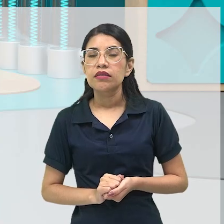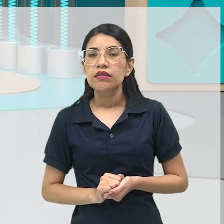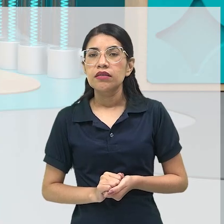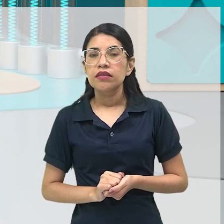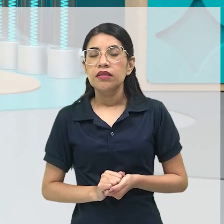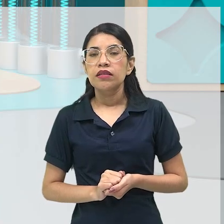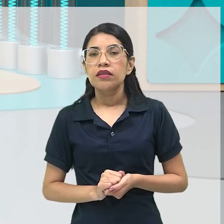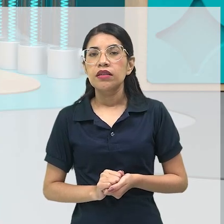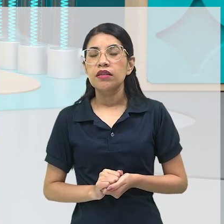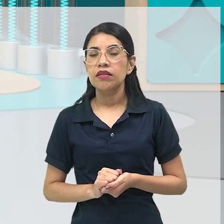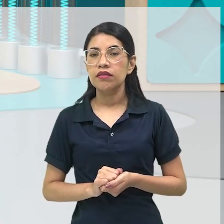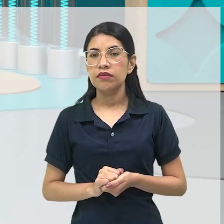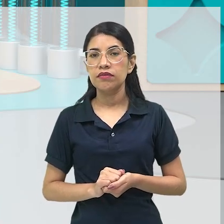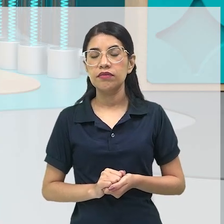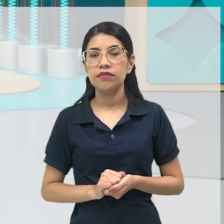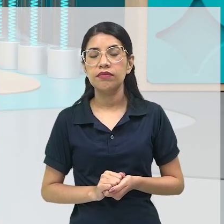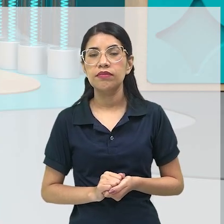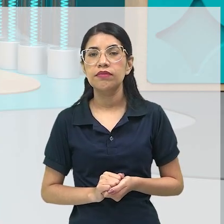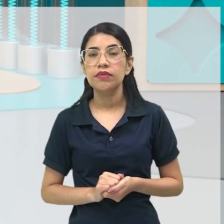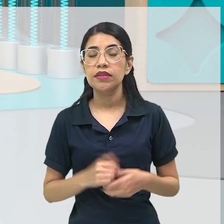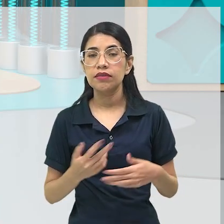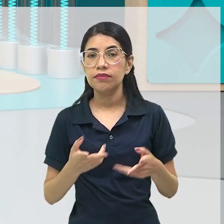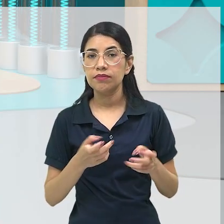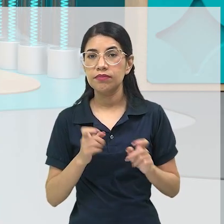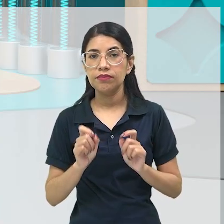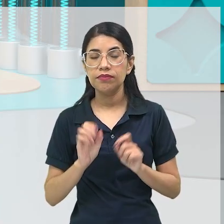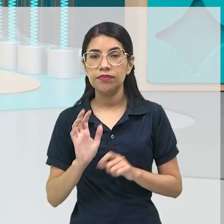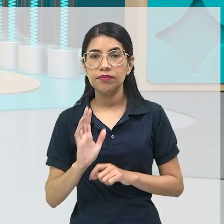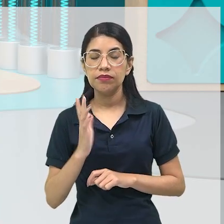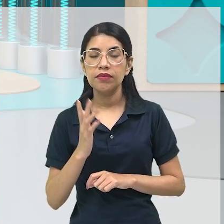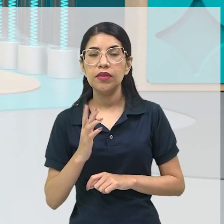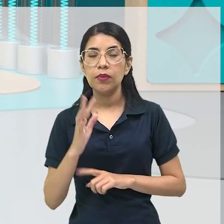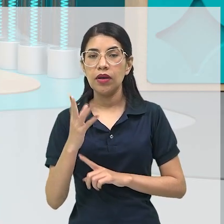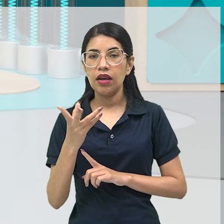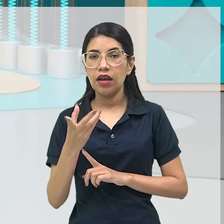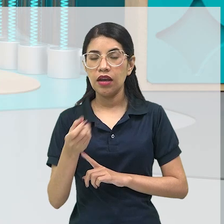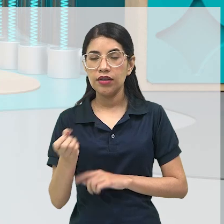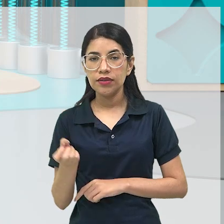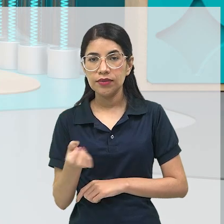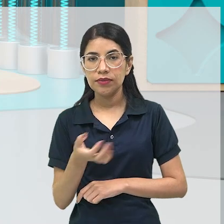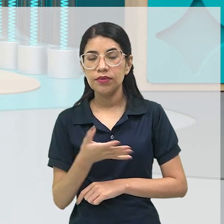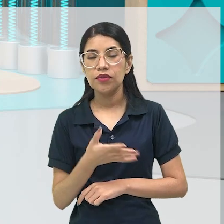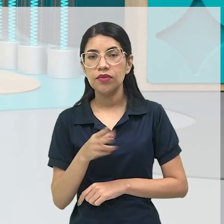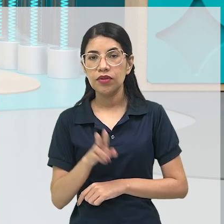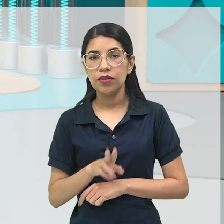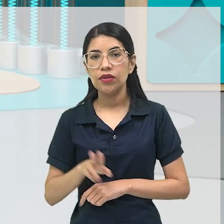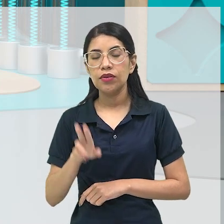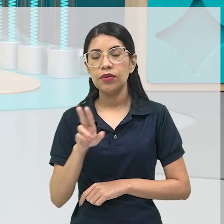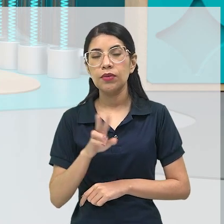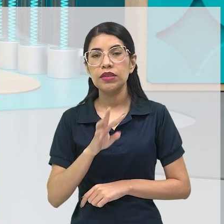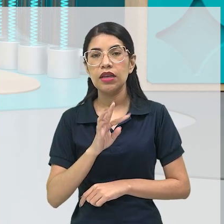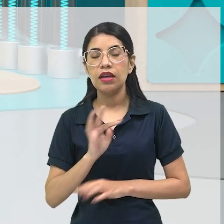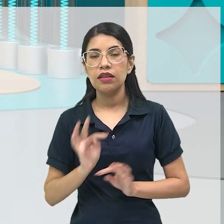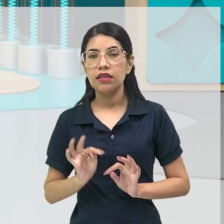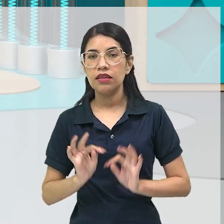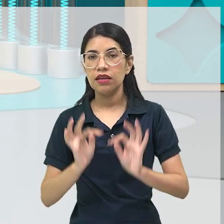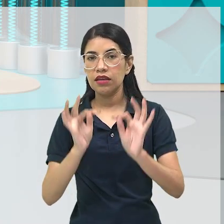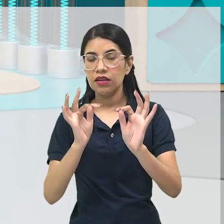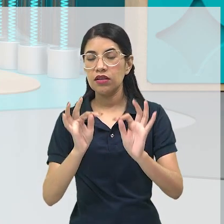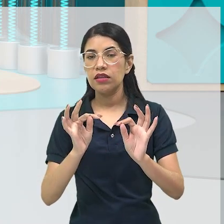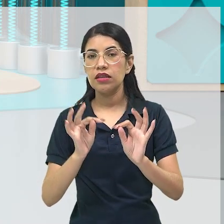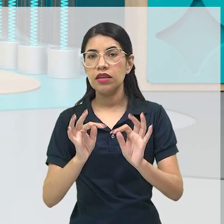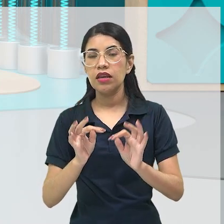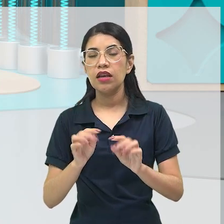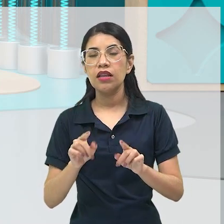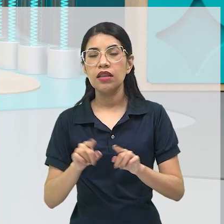recursos naturais. Então, olha só, uma arte atual que utiliza a tecnologia, o